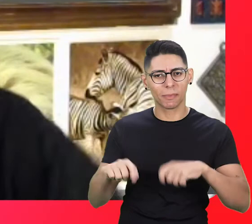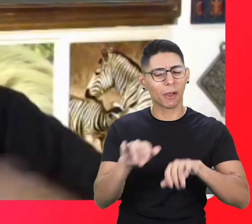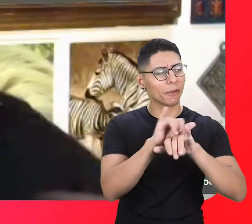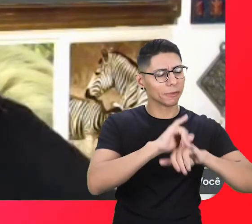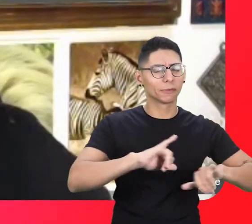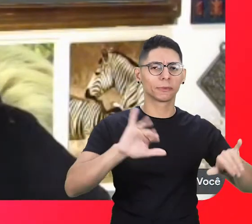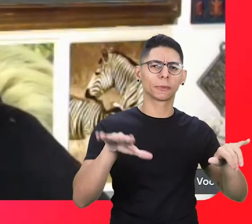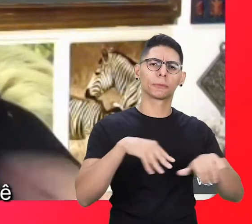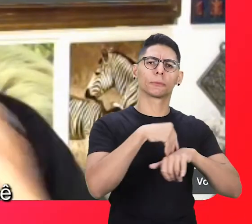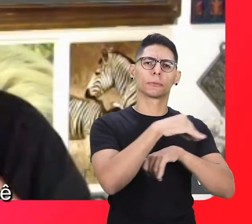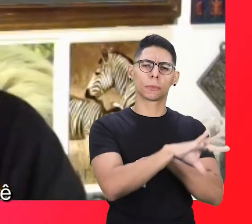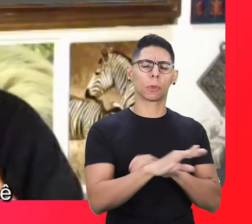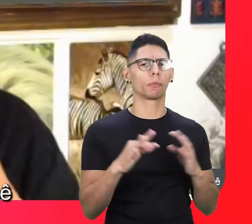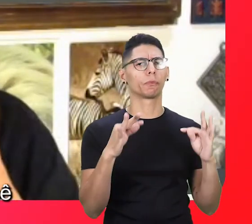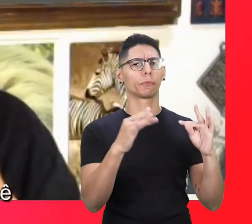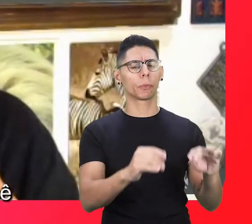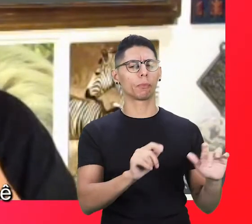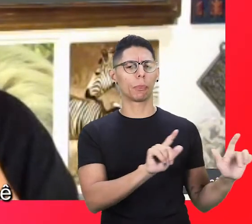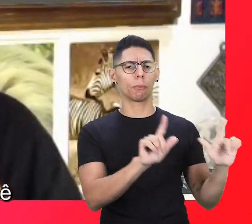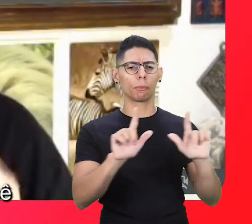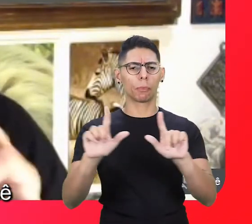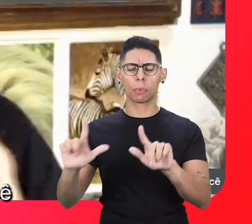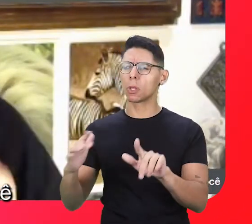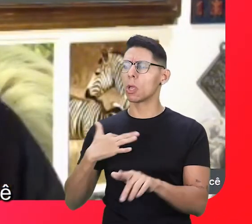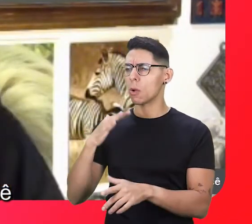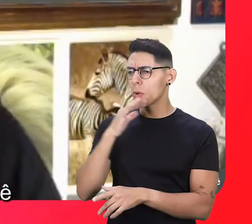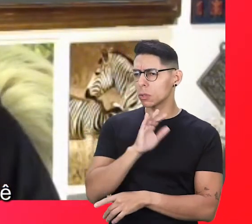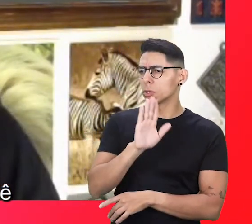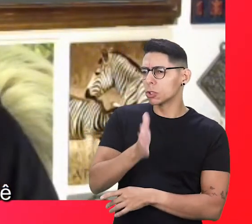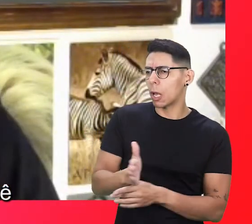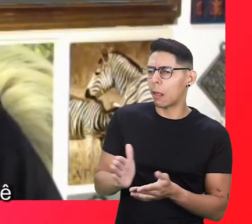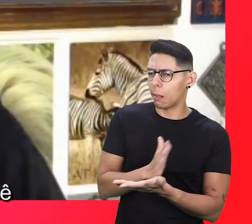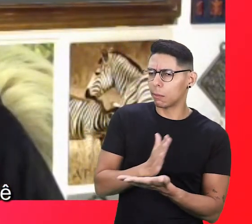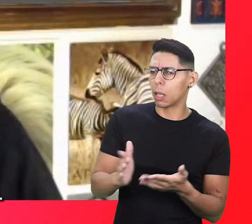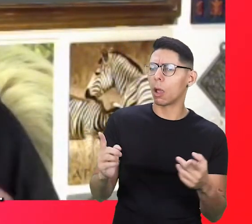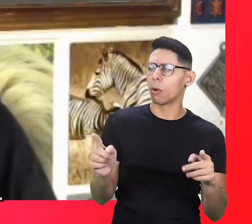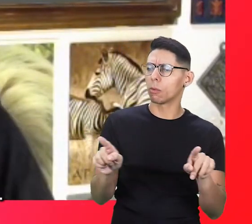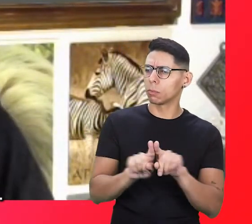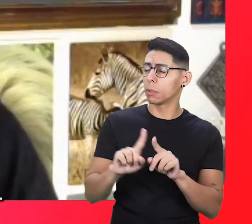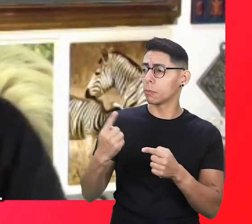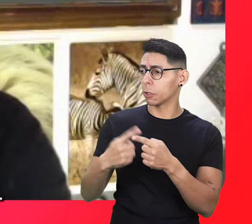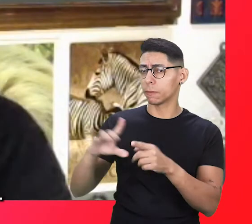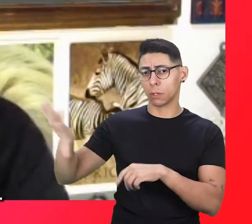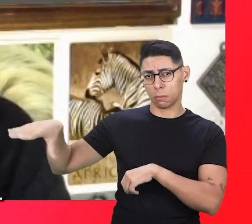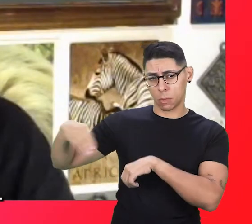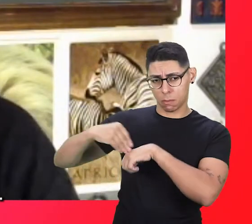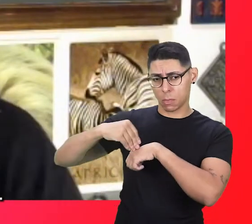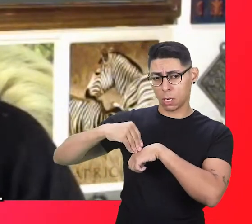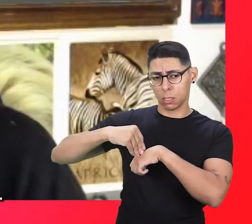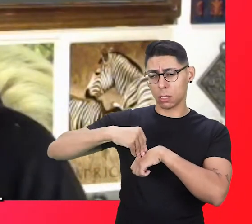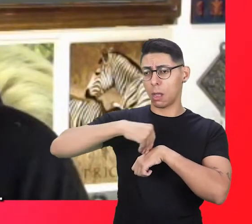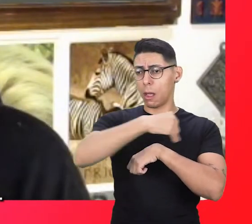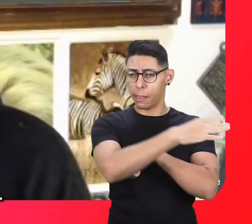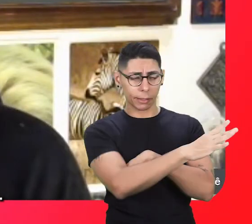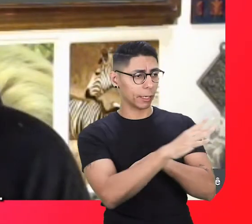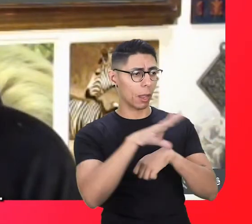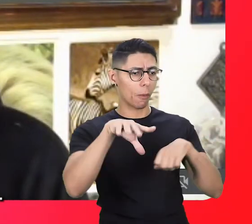todos os episódios, se não me engano, já tem até alguns episódios lá, porque você manda e eu mando para a